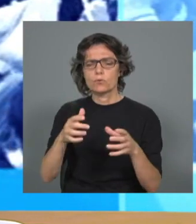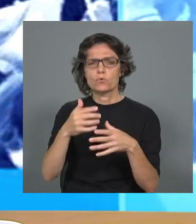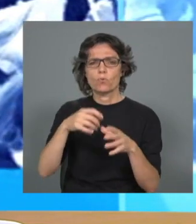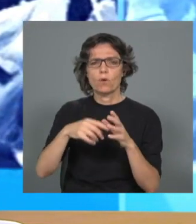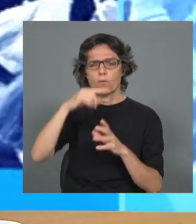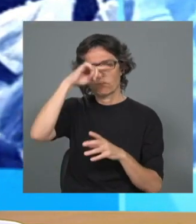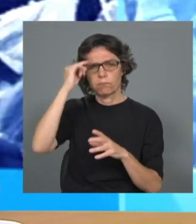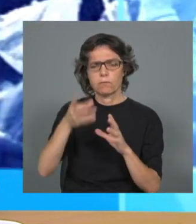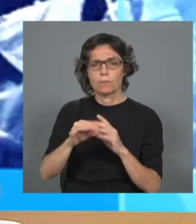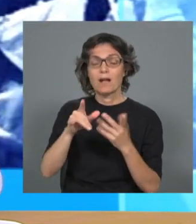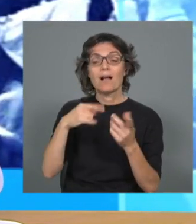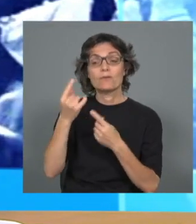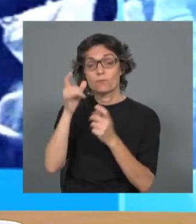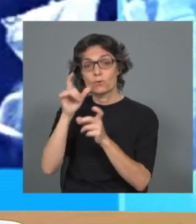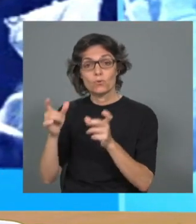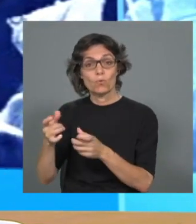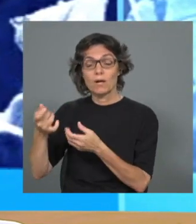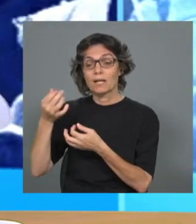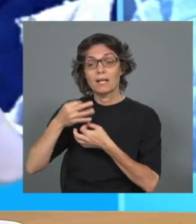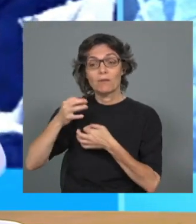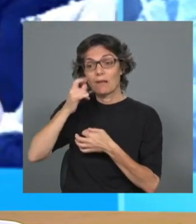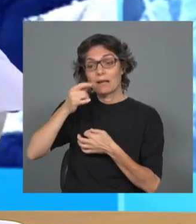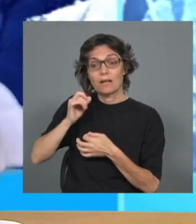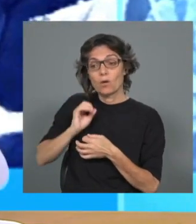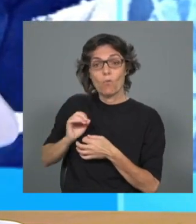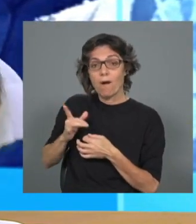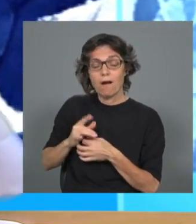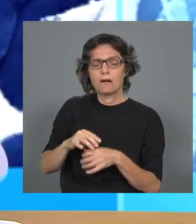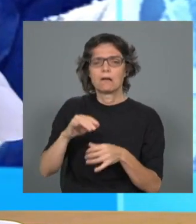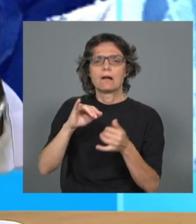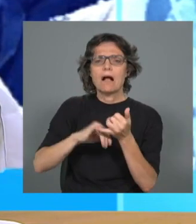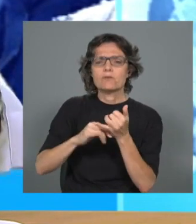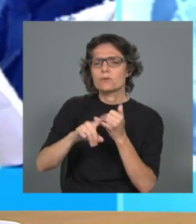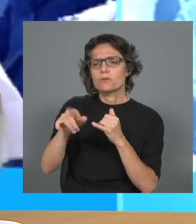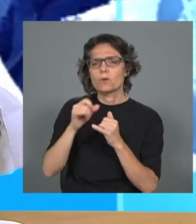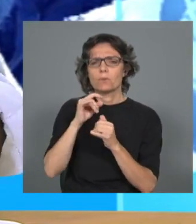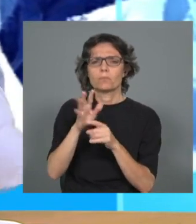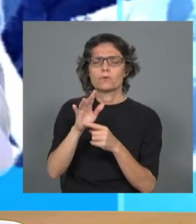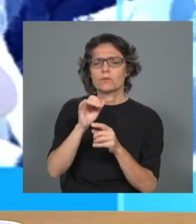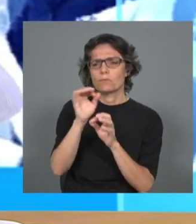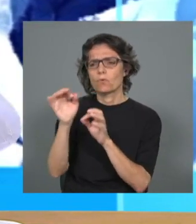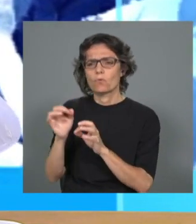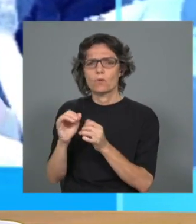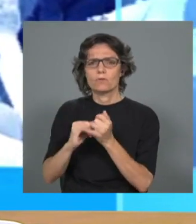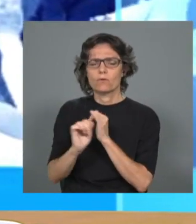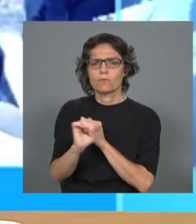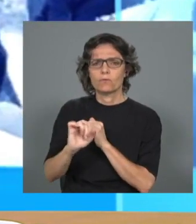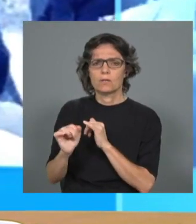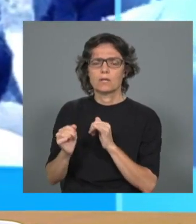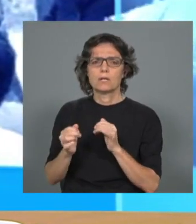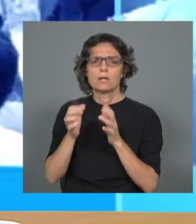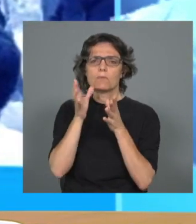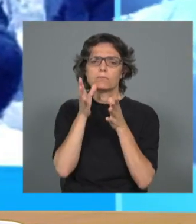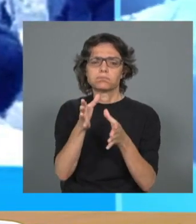têm quem cuide deles, de facto, que associações que cuidam dos seus associados não se dedicam a